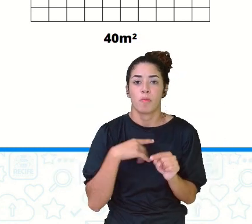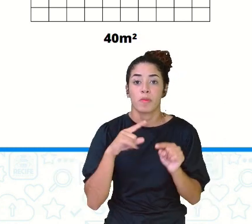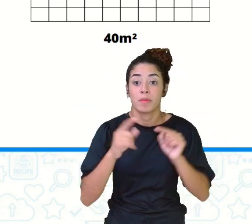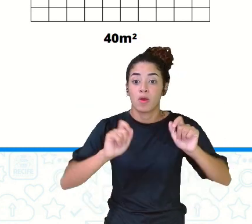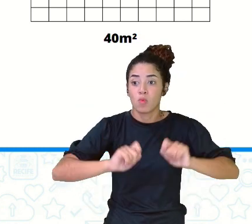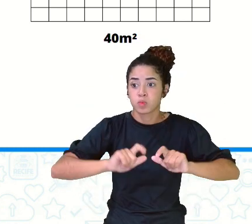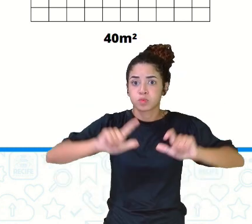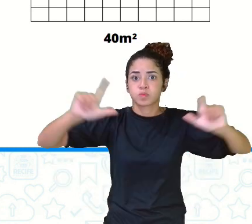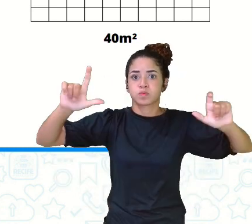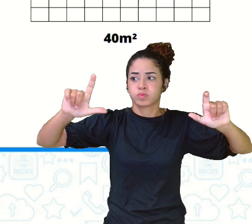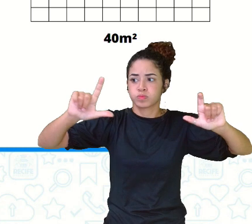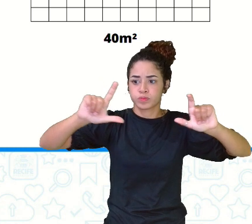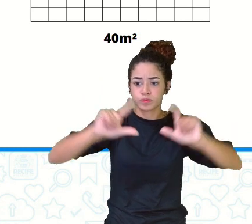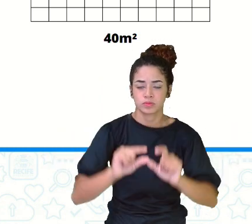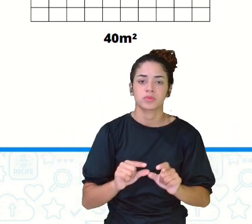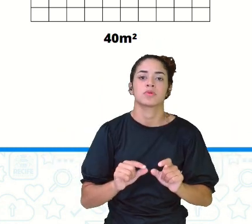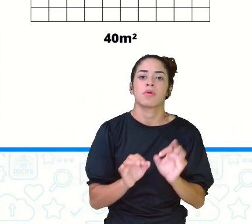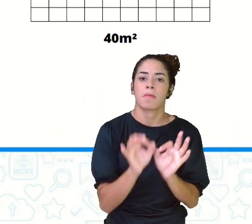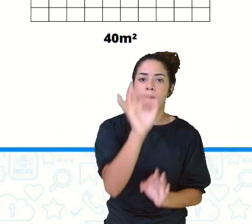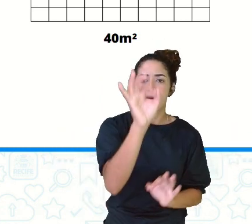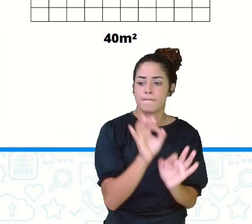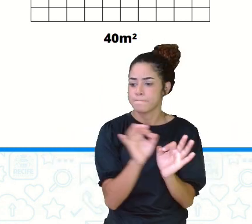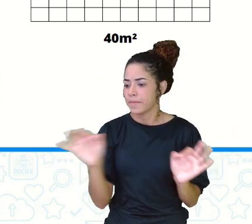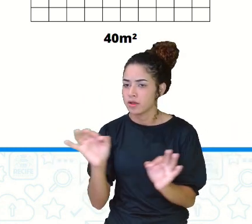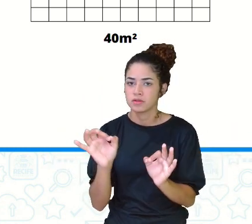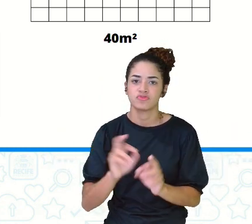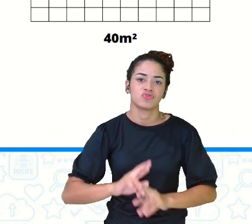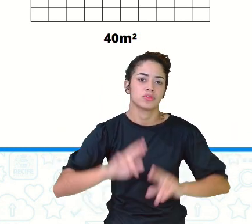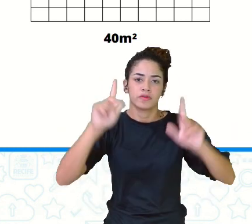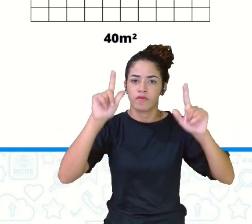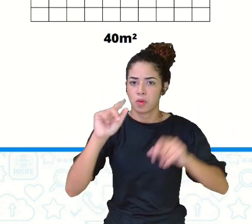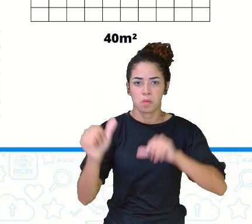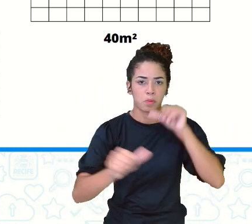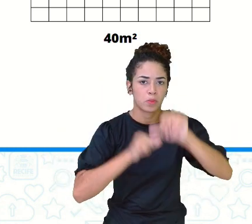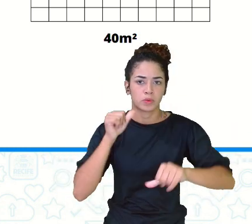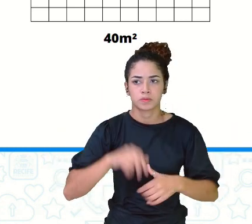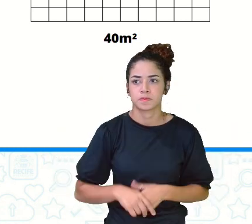dimensão mudou. O tamanho da figura mudou.